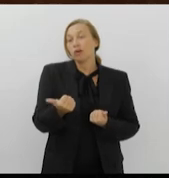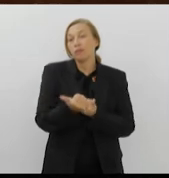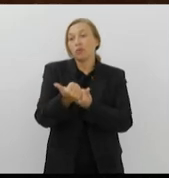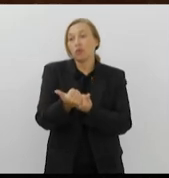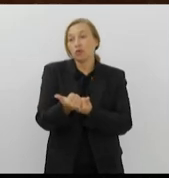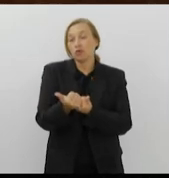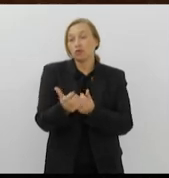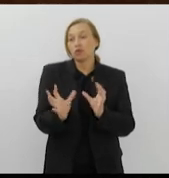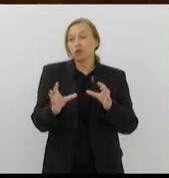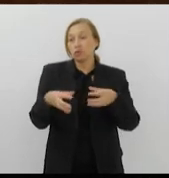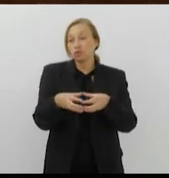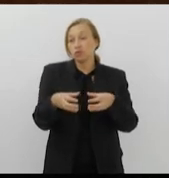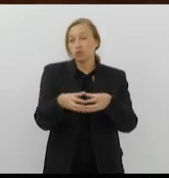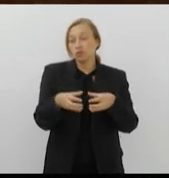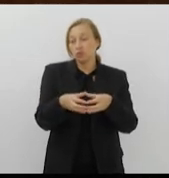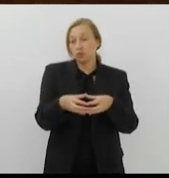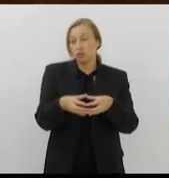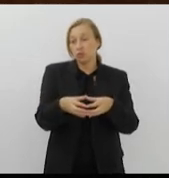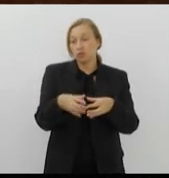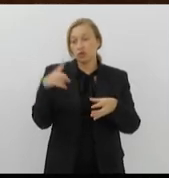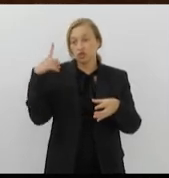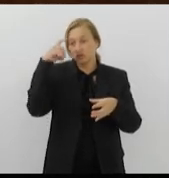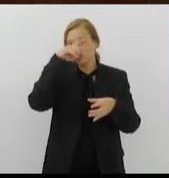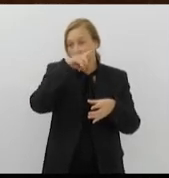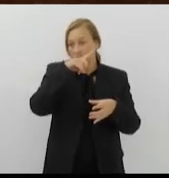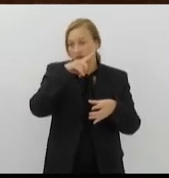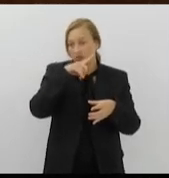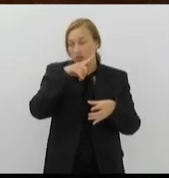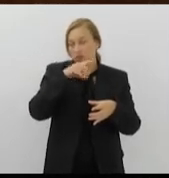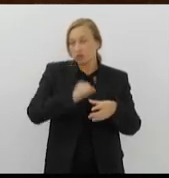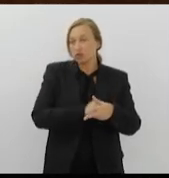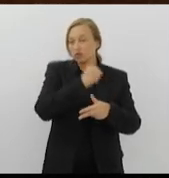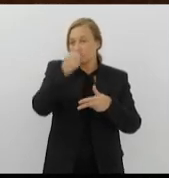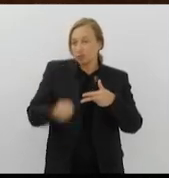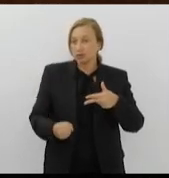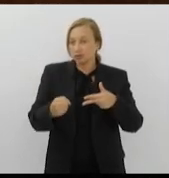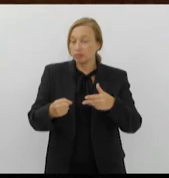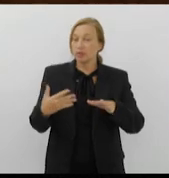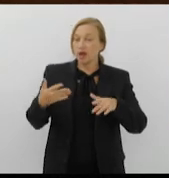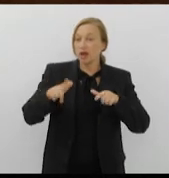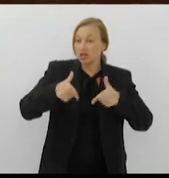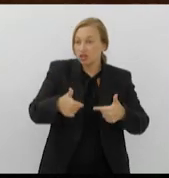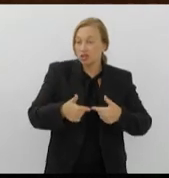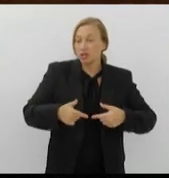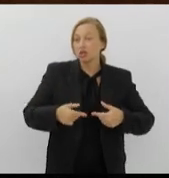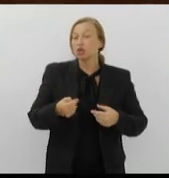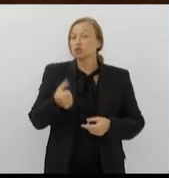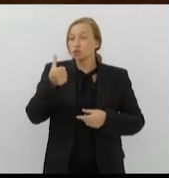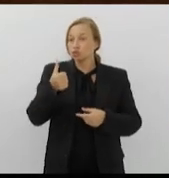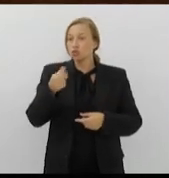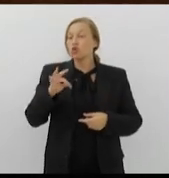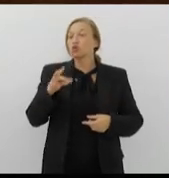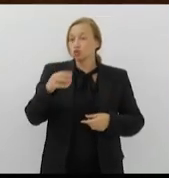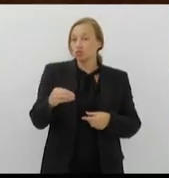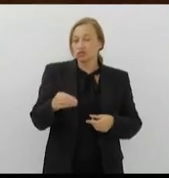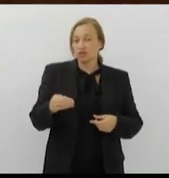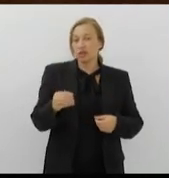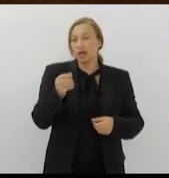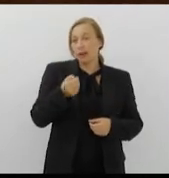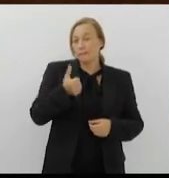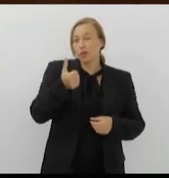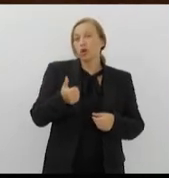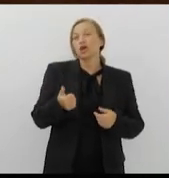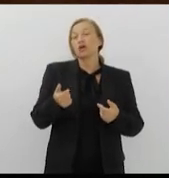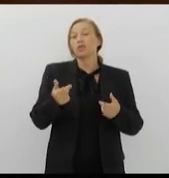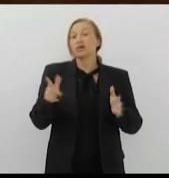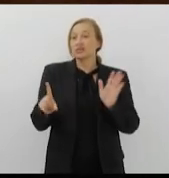público não alcança. Então, tudo que nós fizermos por essa entidade é pouco. Então, com essa lei,